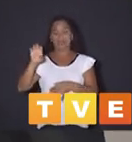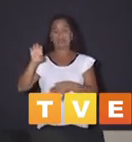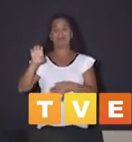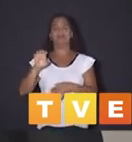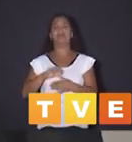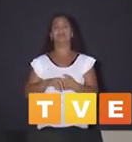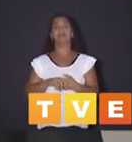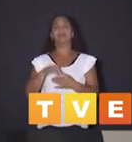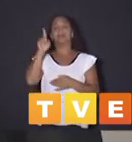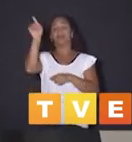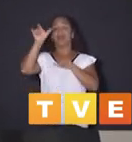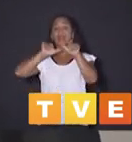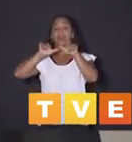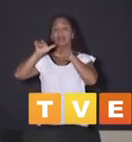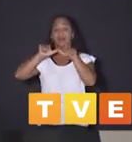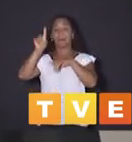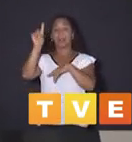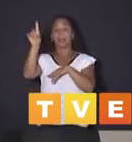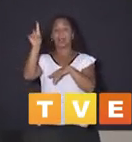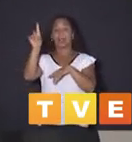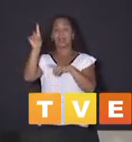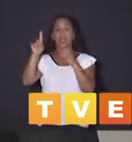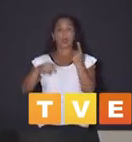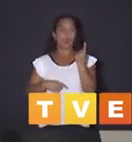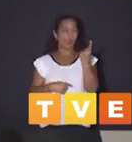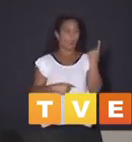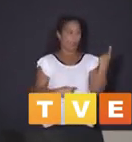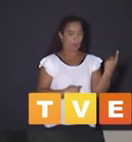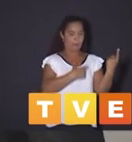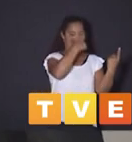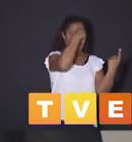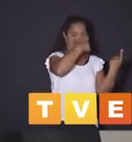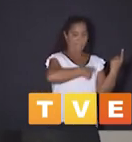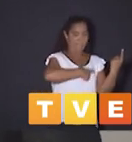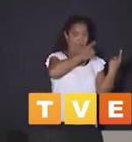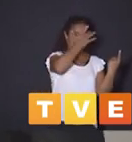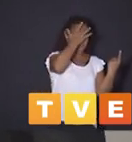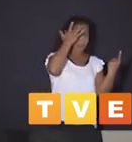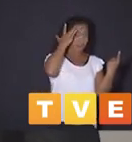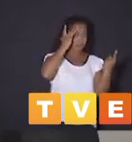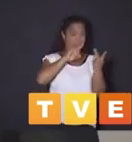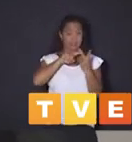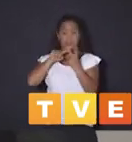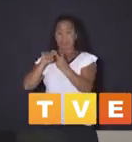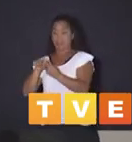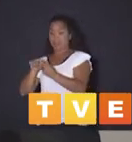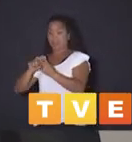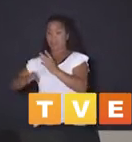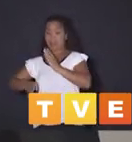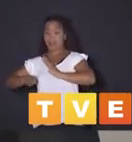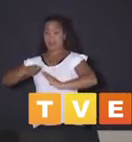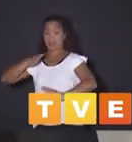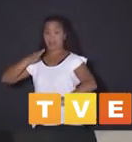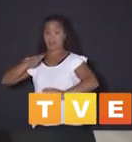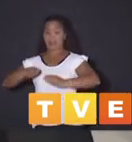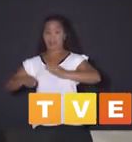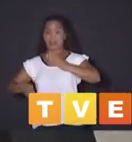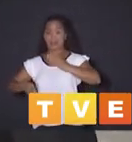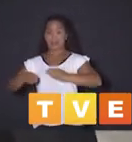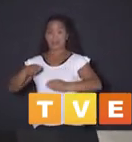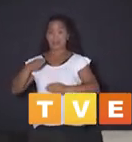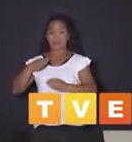de bem então era um personagem uma personagem real contra com o virtual que reage a a